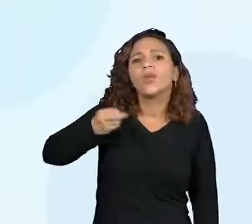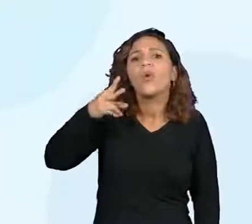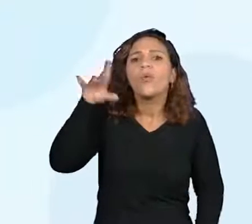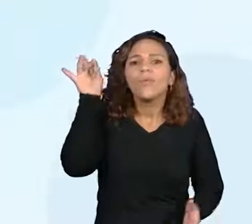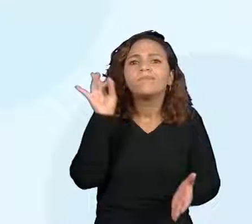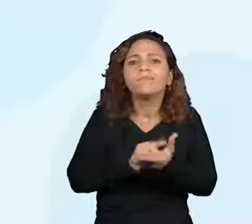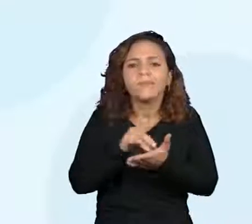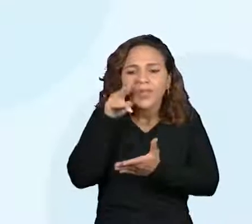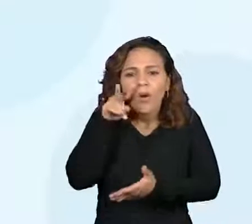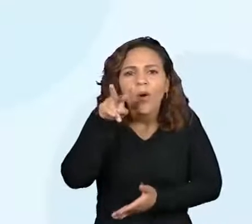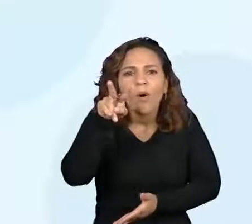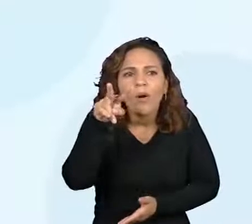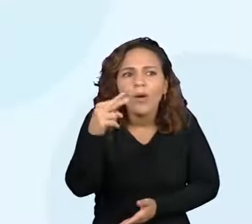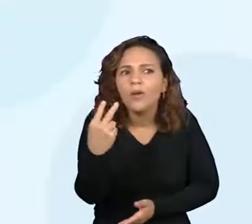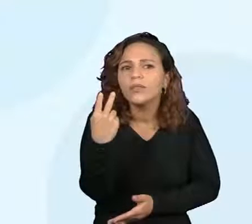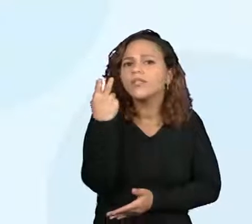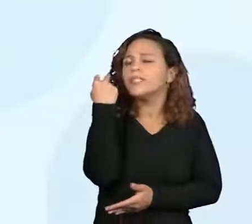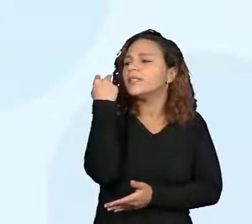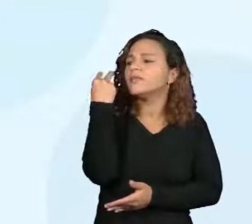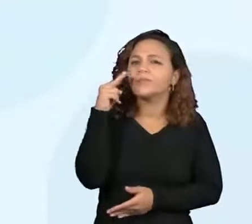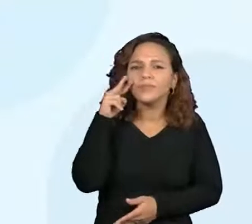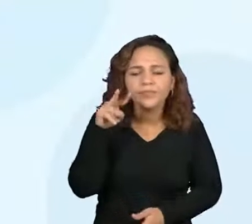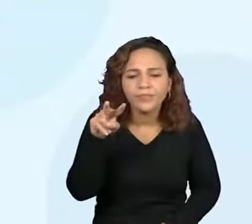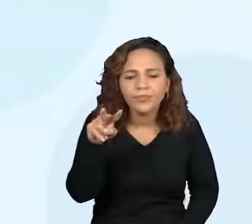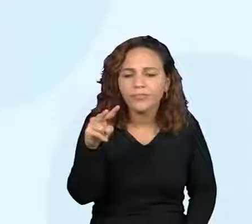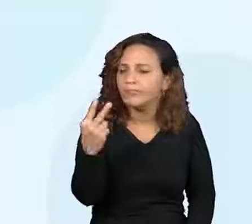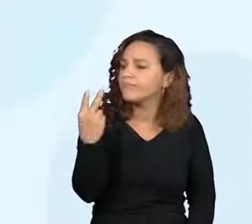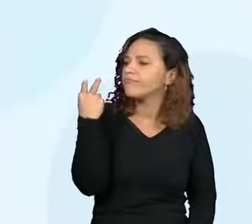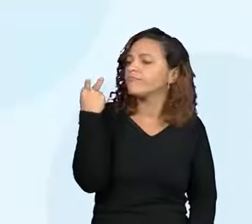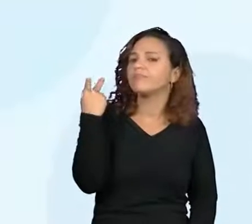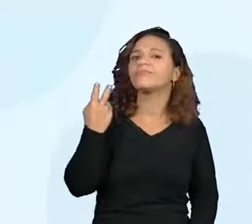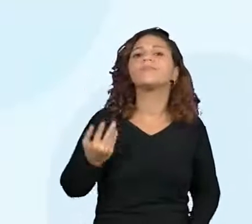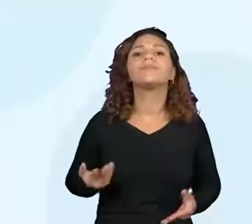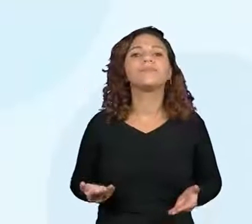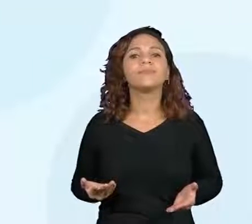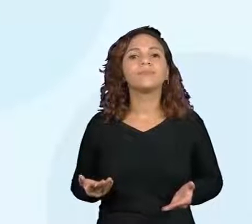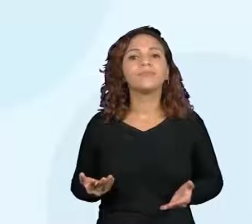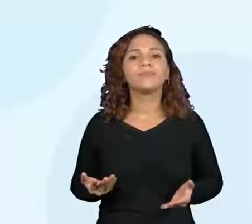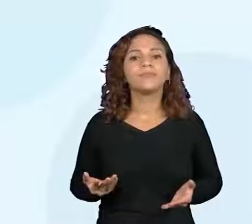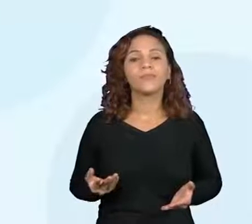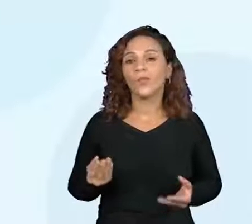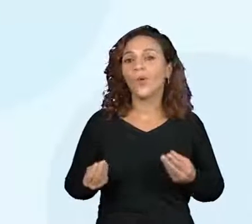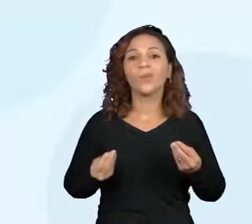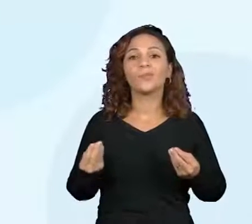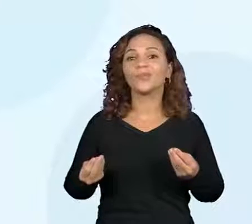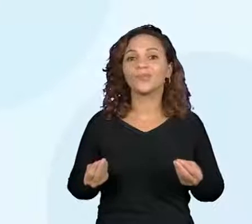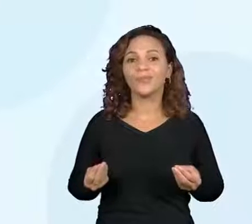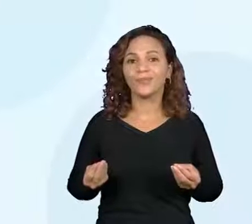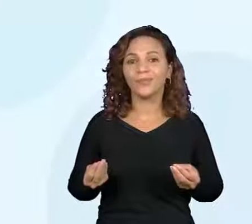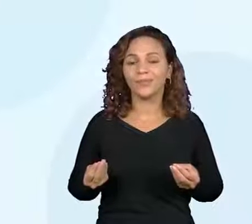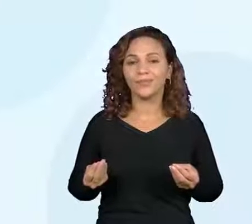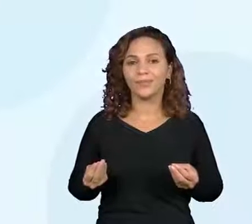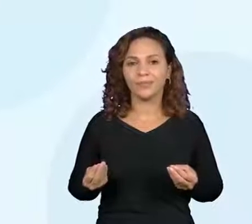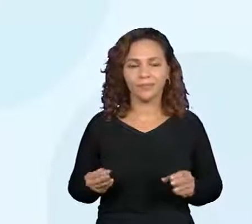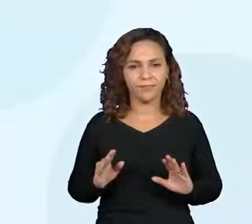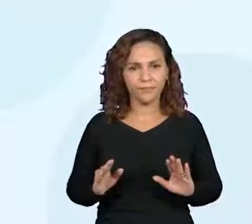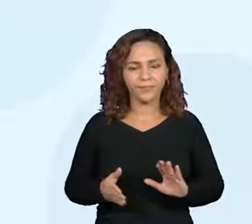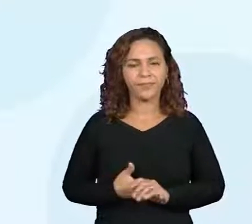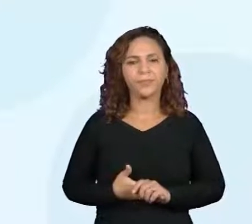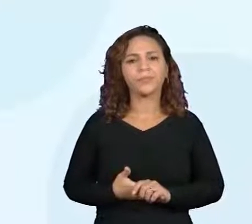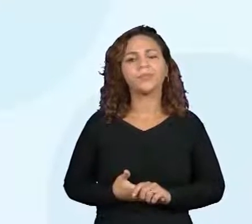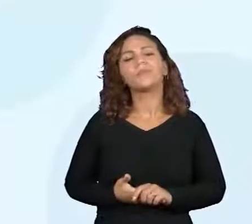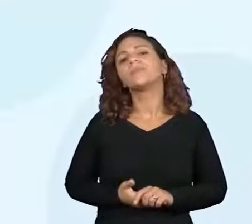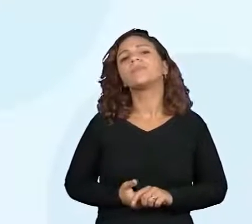que aconteceu, suas histórias. Então, para frente é que se anda. Então, será que ele está falando